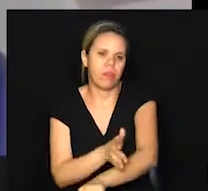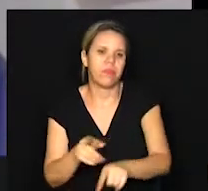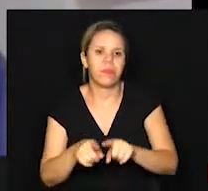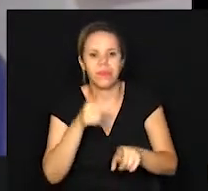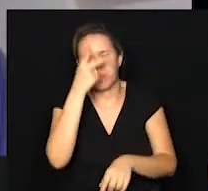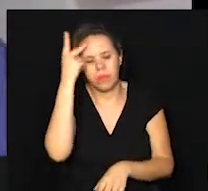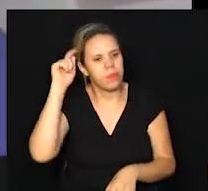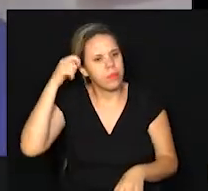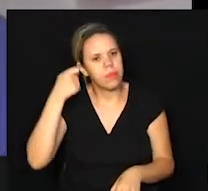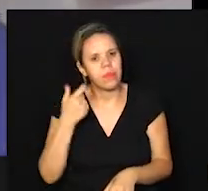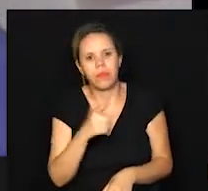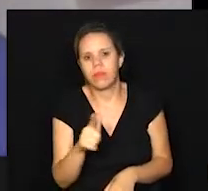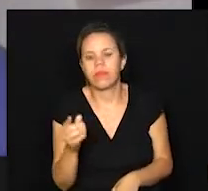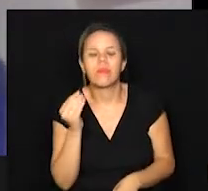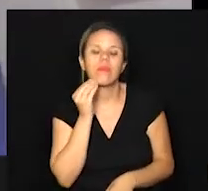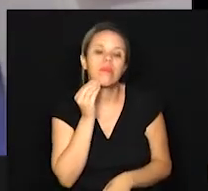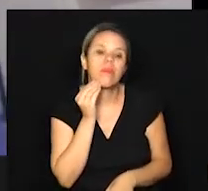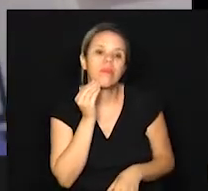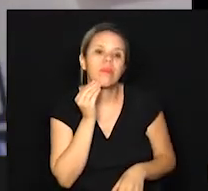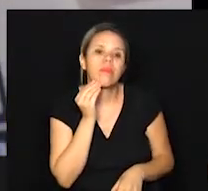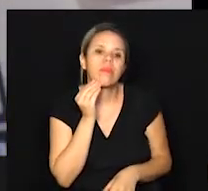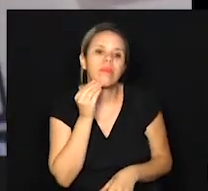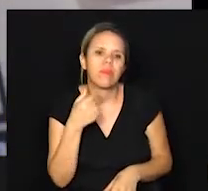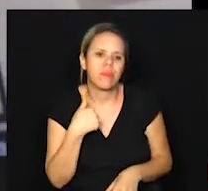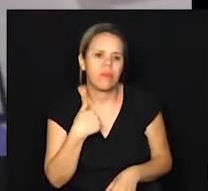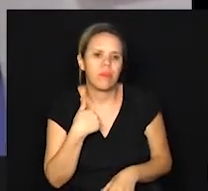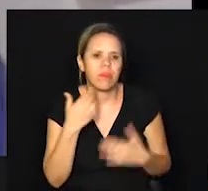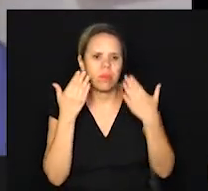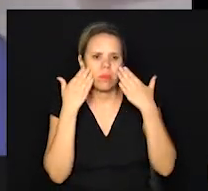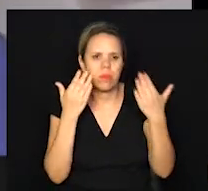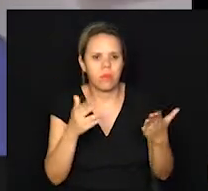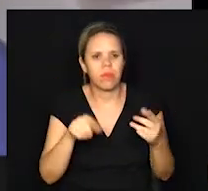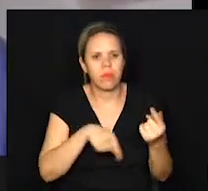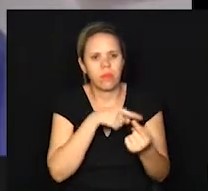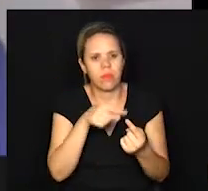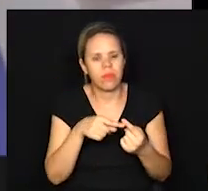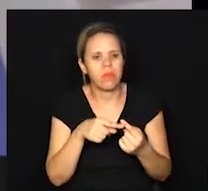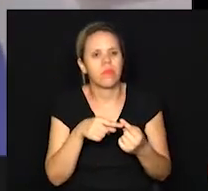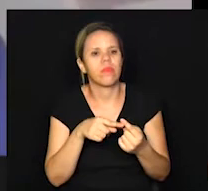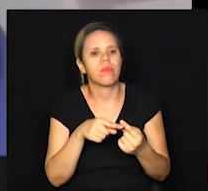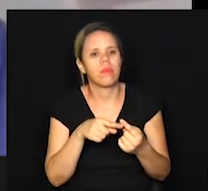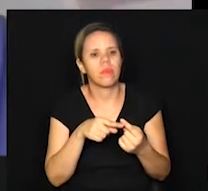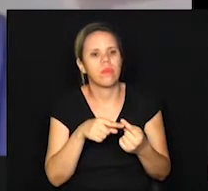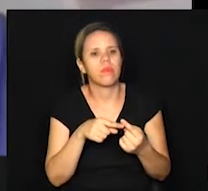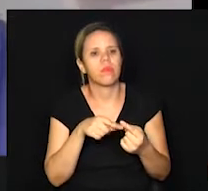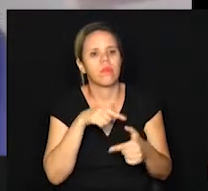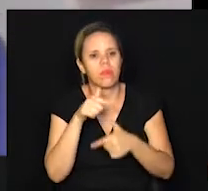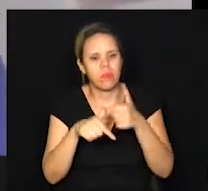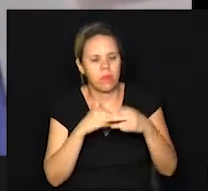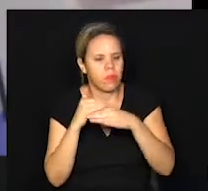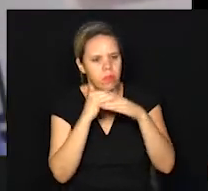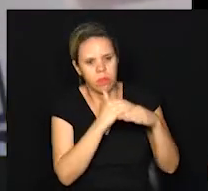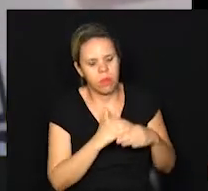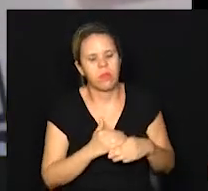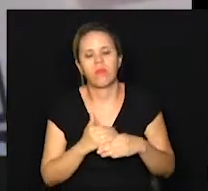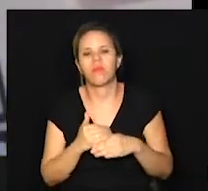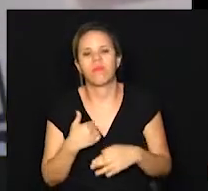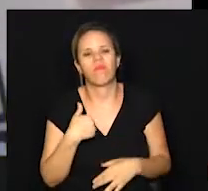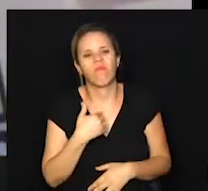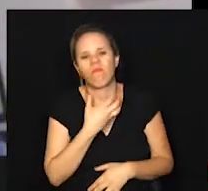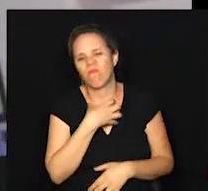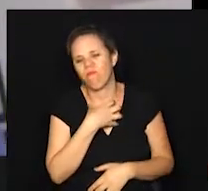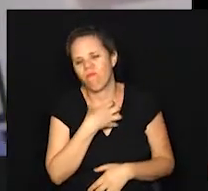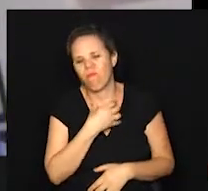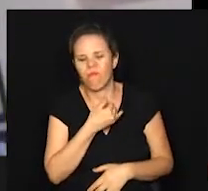desse país não têm oportunidades. E eu encarava isso como uma missão civilizatória, inclusive. Então, é algo assim que me deixa